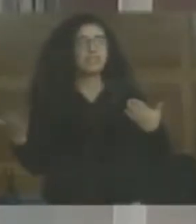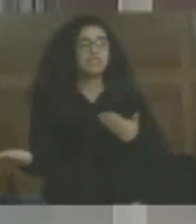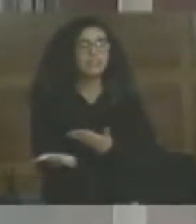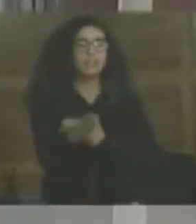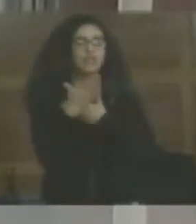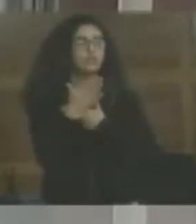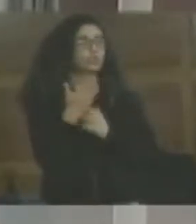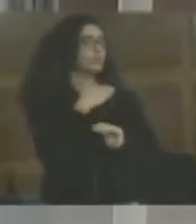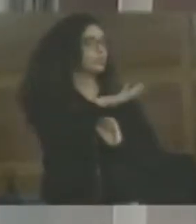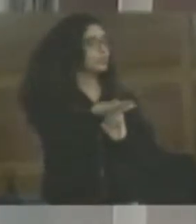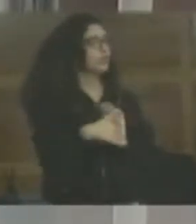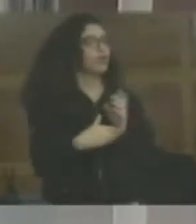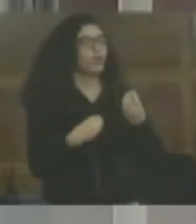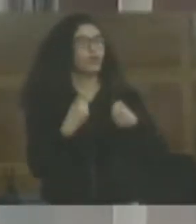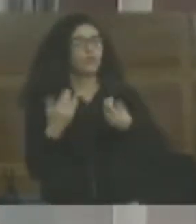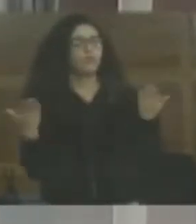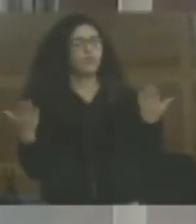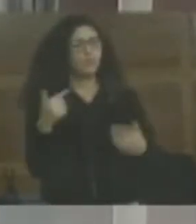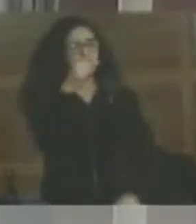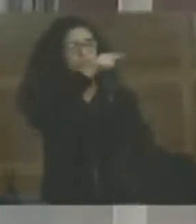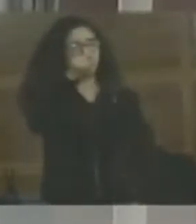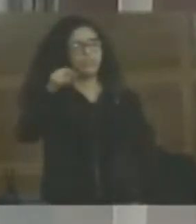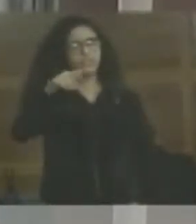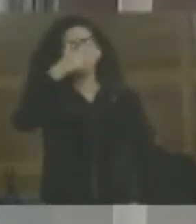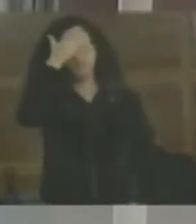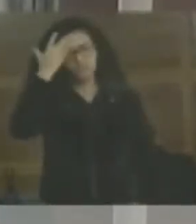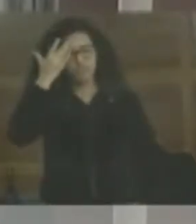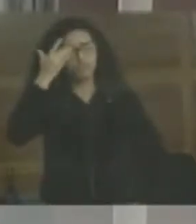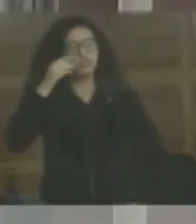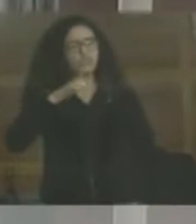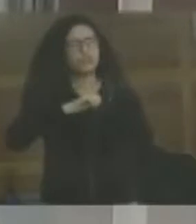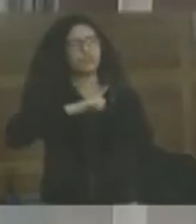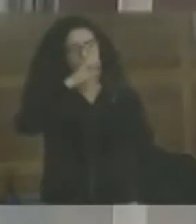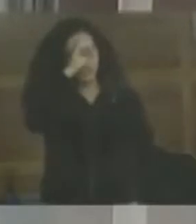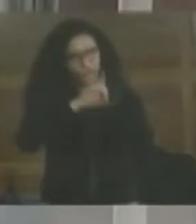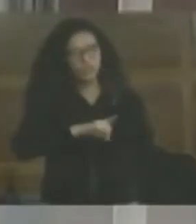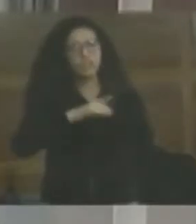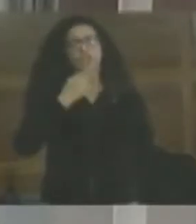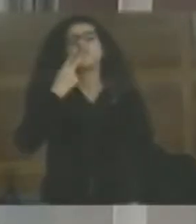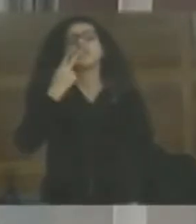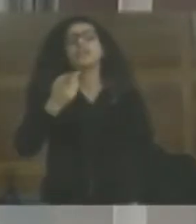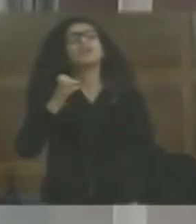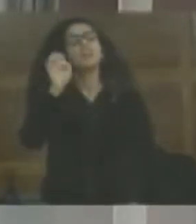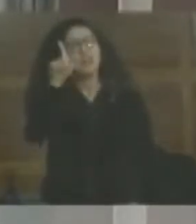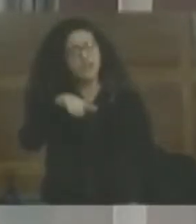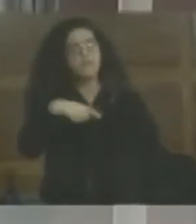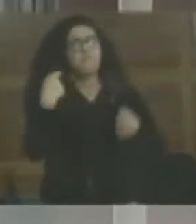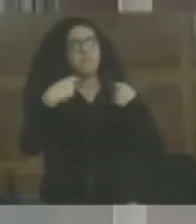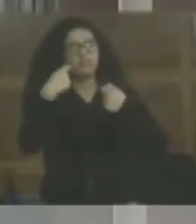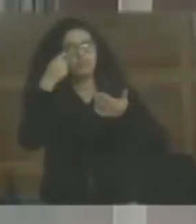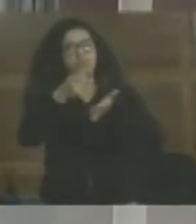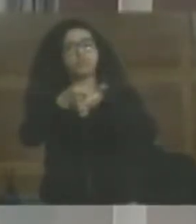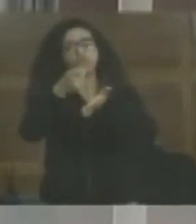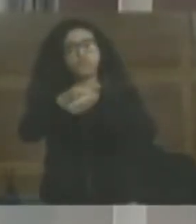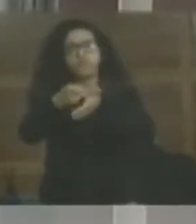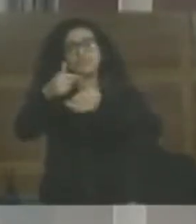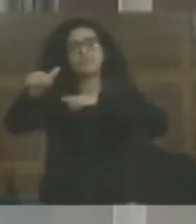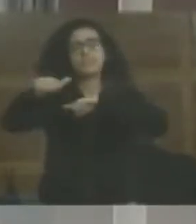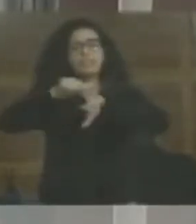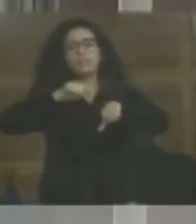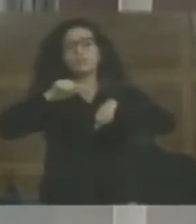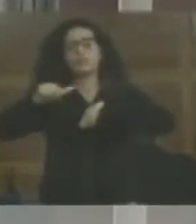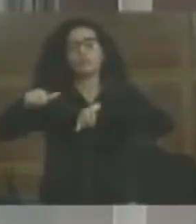como hoje está aqui as pessoas se manifestando, tiveram direito à palavra, e eu acho que é isso mesmo, tem que cobrar mesmo, a gente tem que trabalhar,